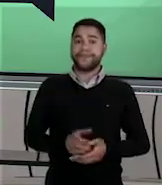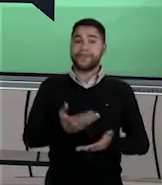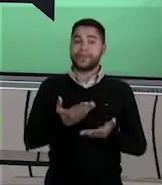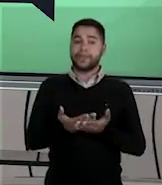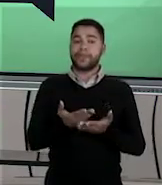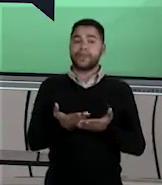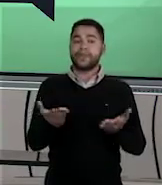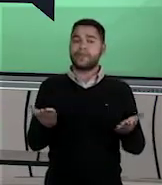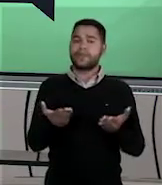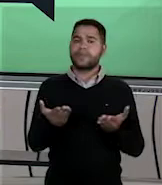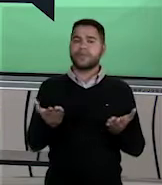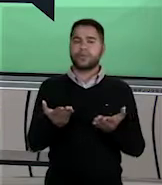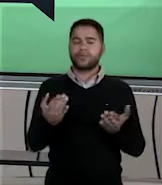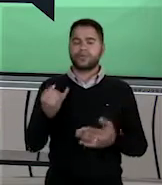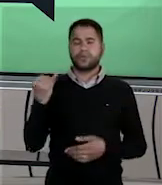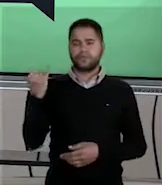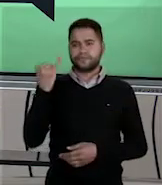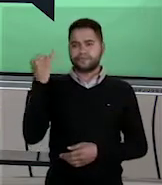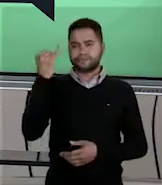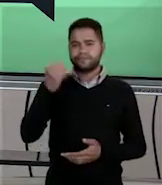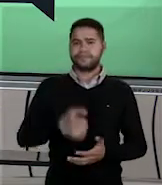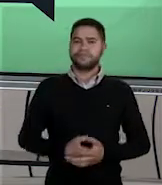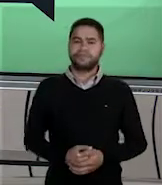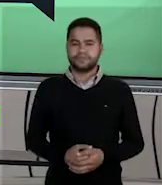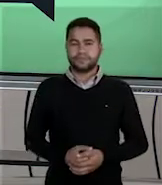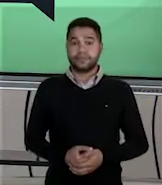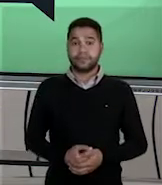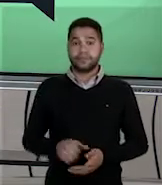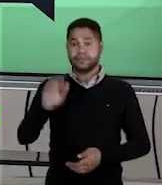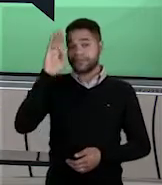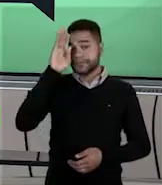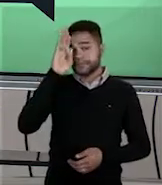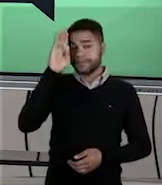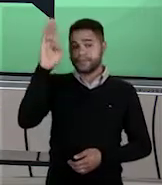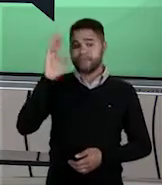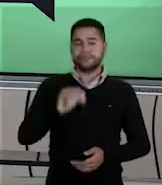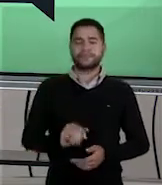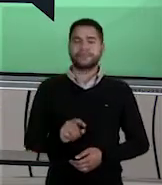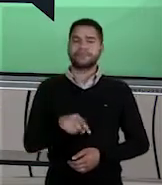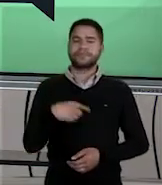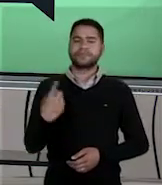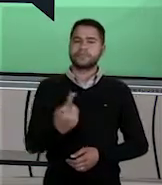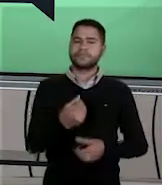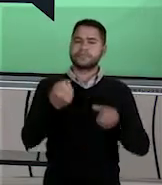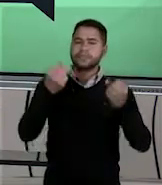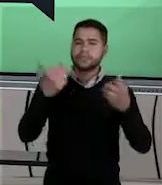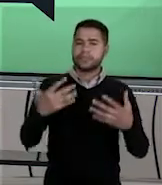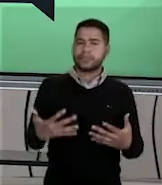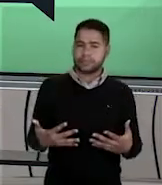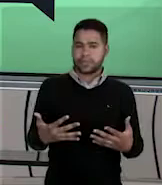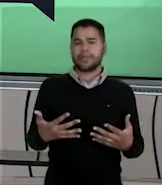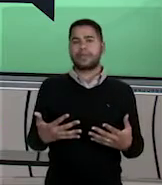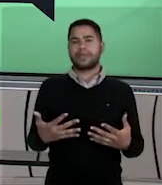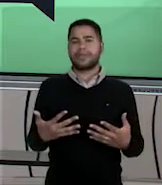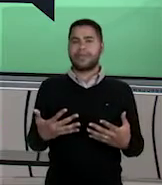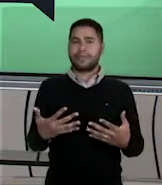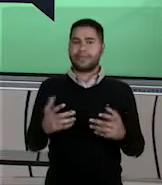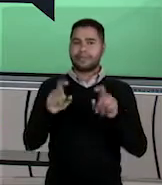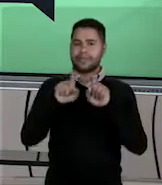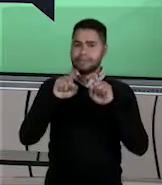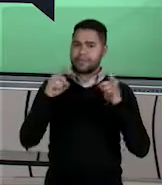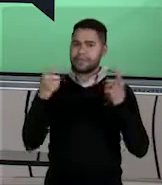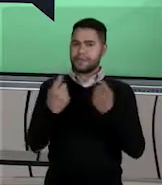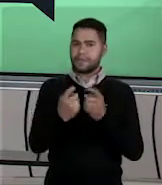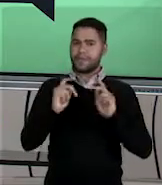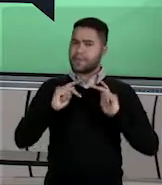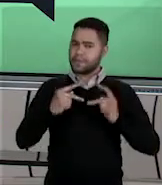hoje ela é muito importante, principalmente quando a gente fala da sexualidade